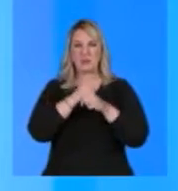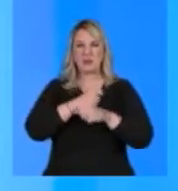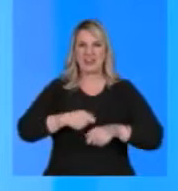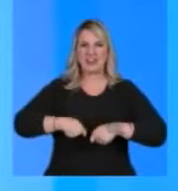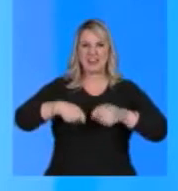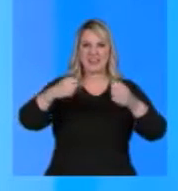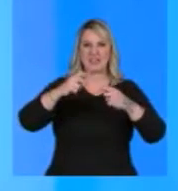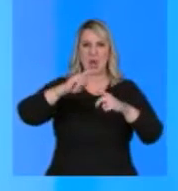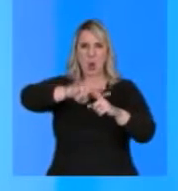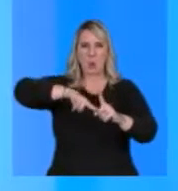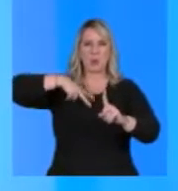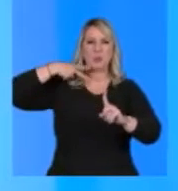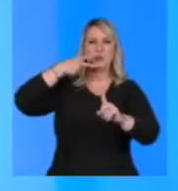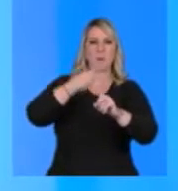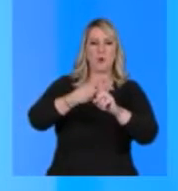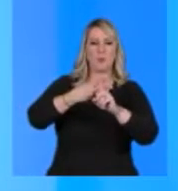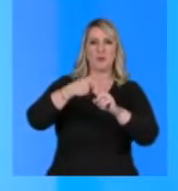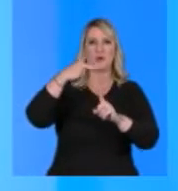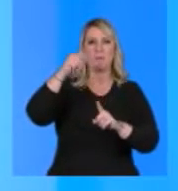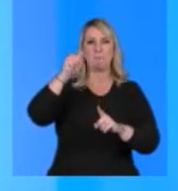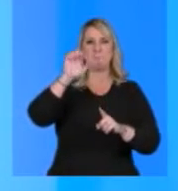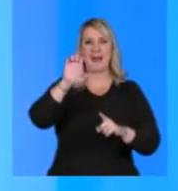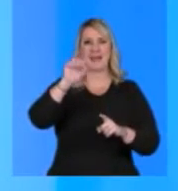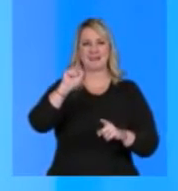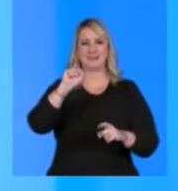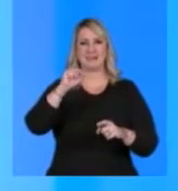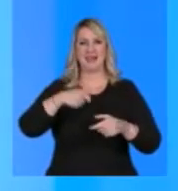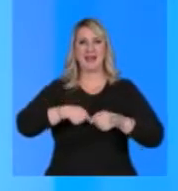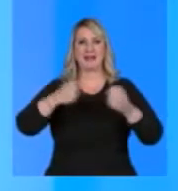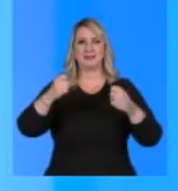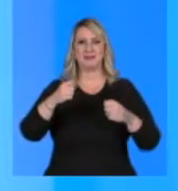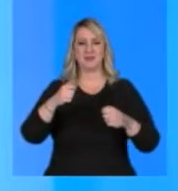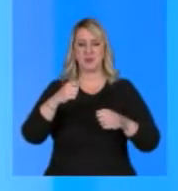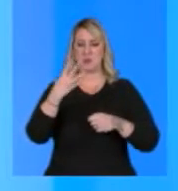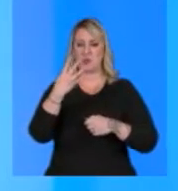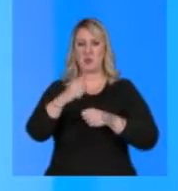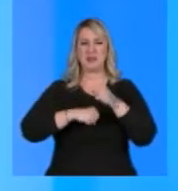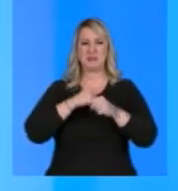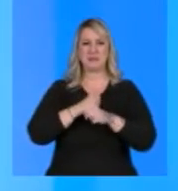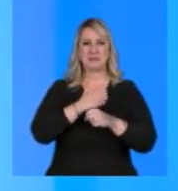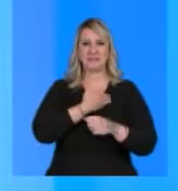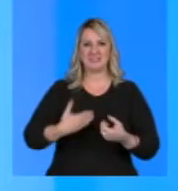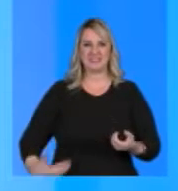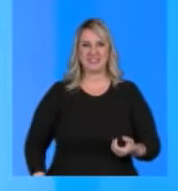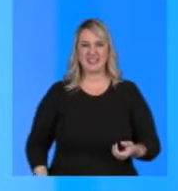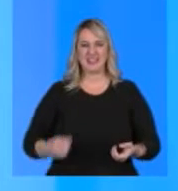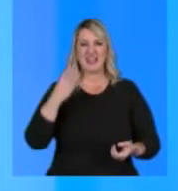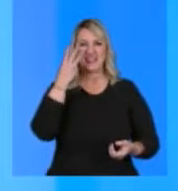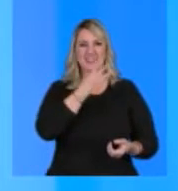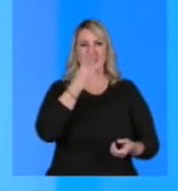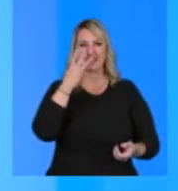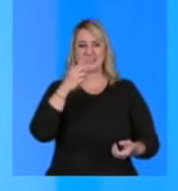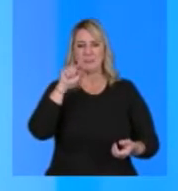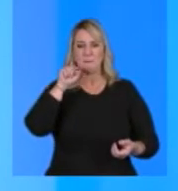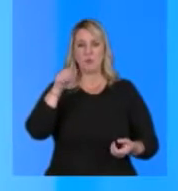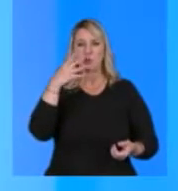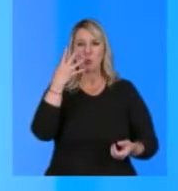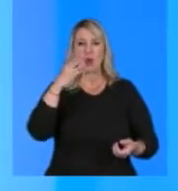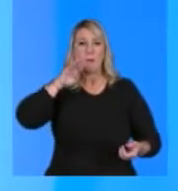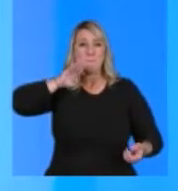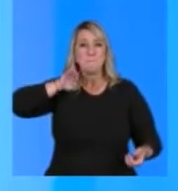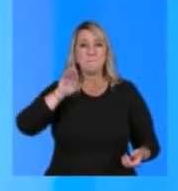o dobro do que o eduardo paes gastou nos primeiros quatro anos de governo são 33 ponto 4 bilhões de